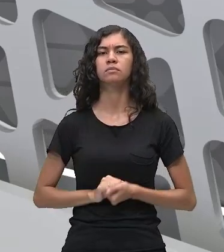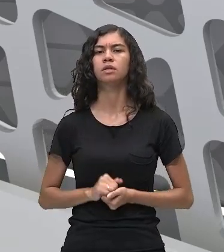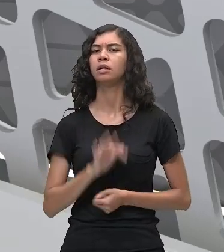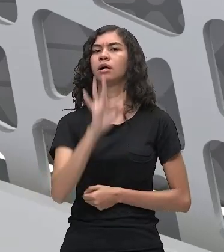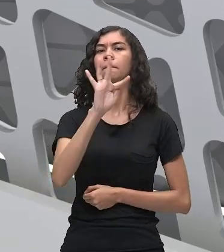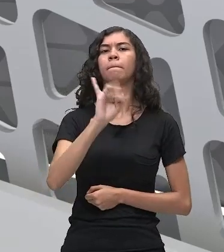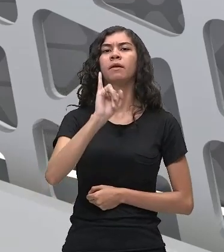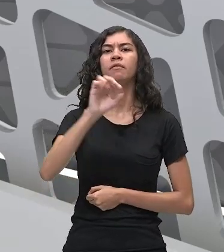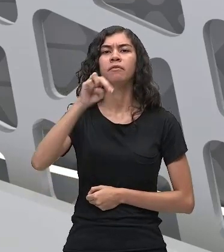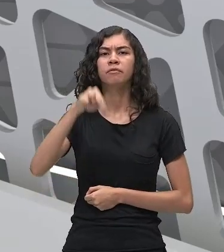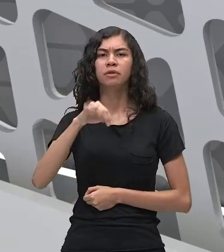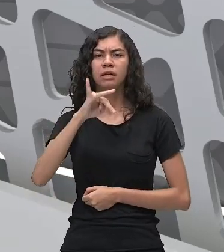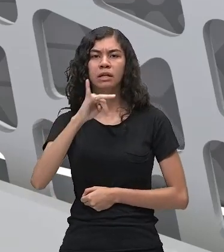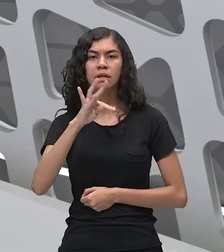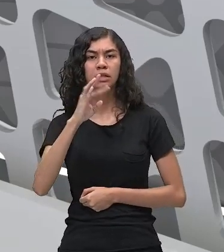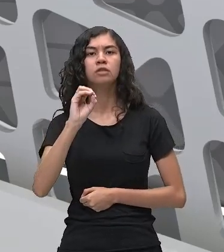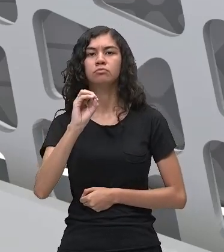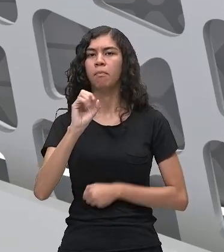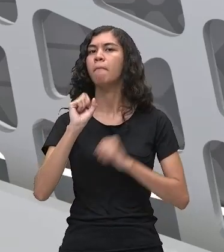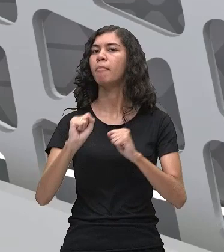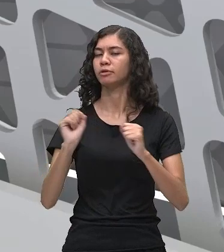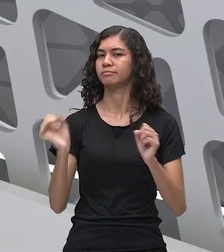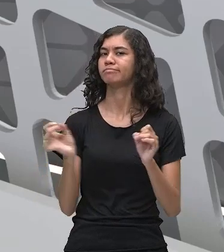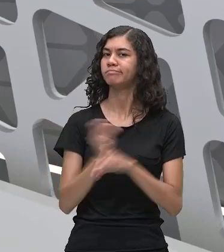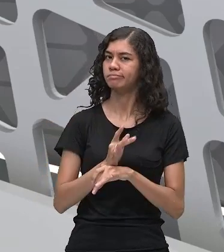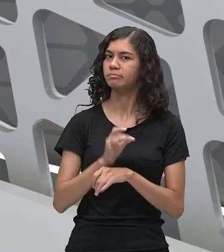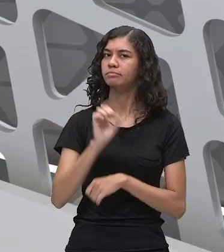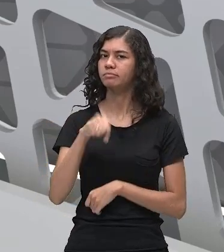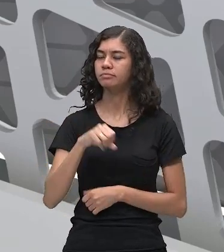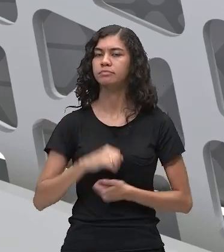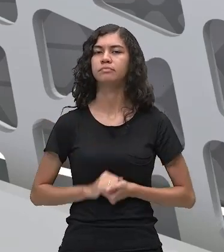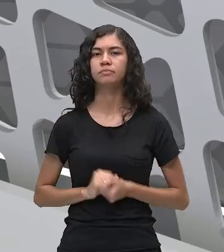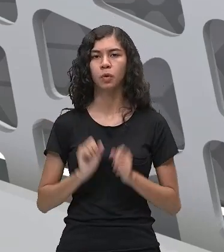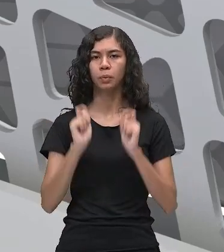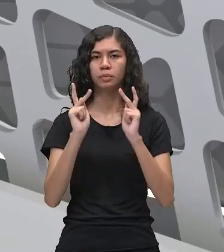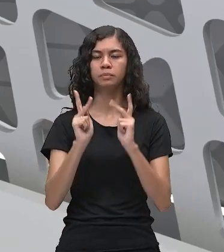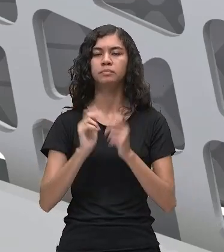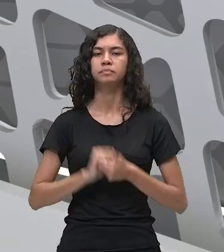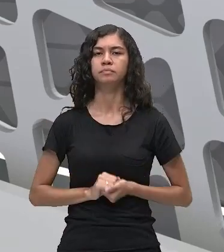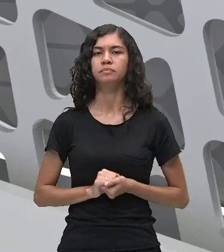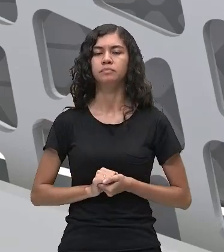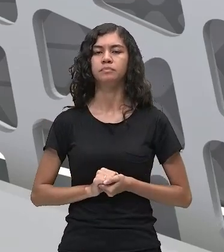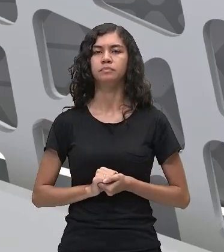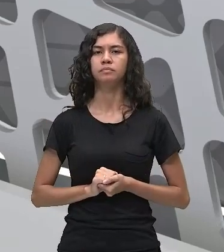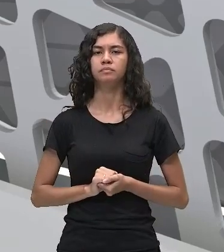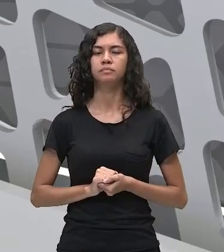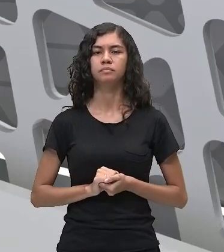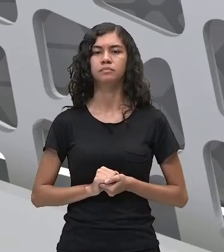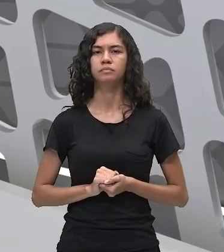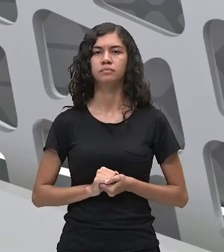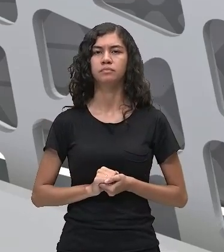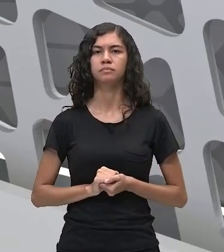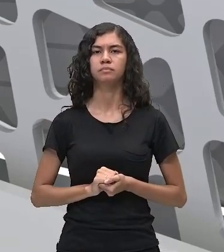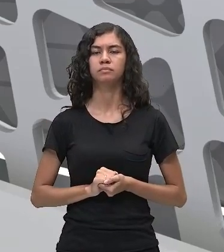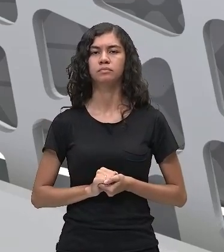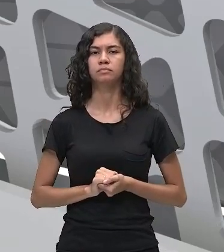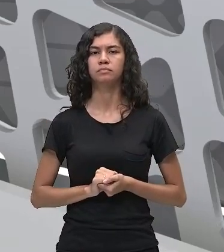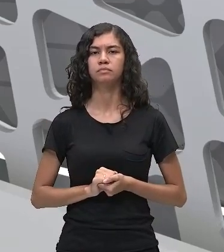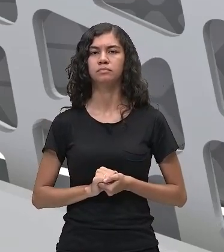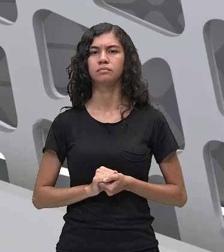finito, ou seja, uma hora pode acabar, ok? Muito bem. E aí, então, o ser